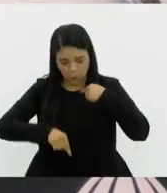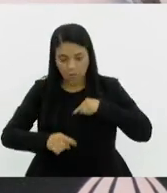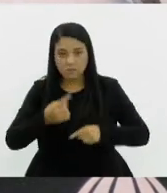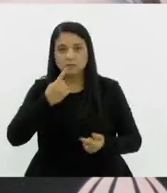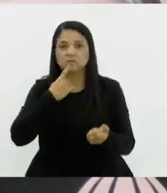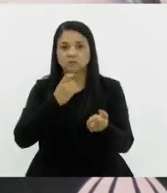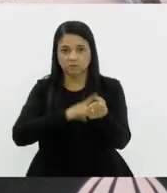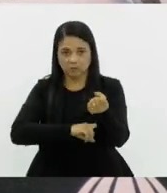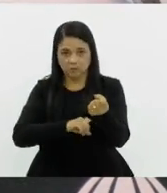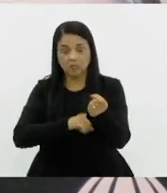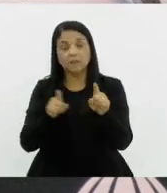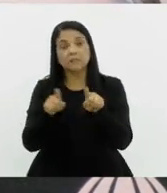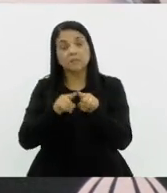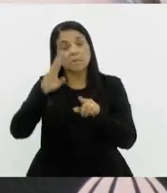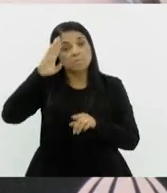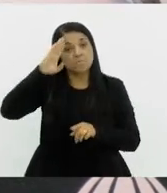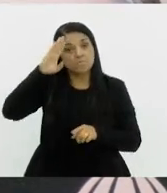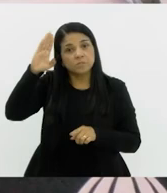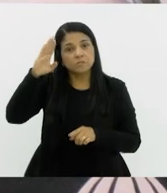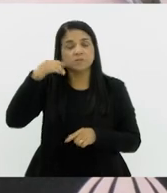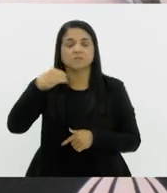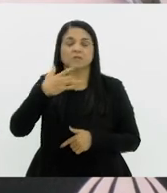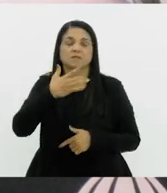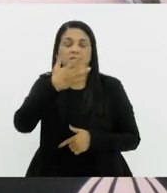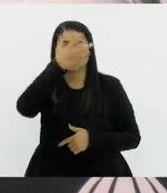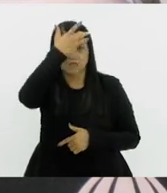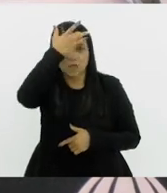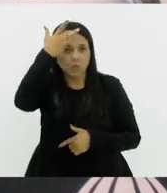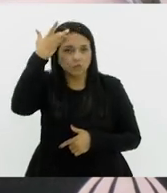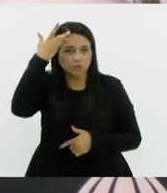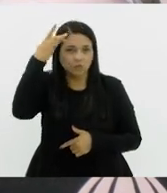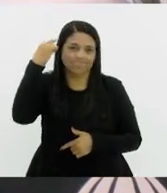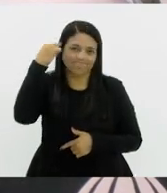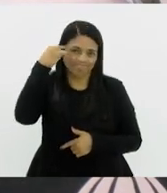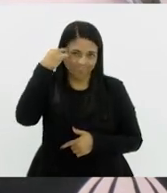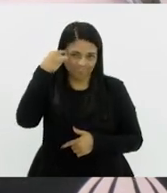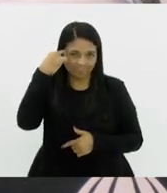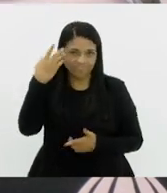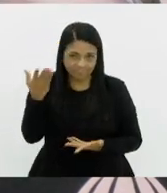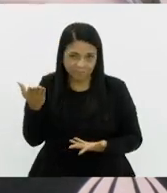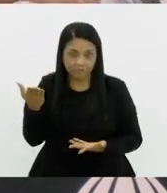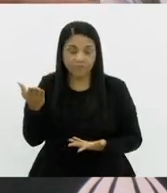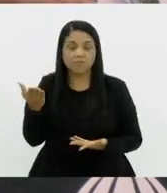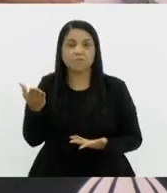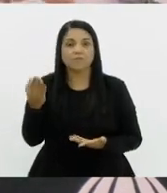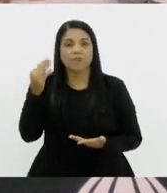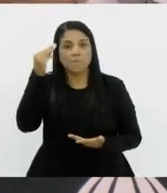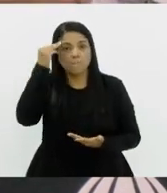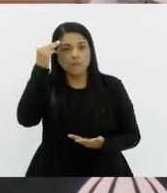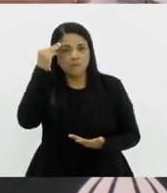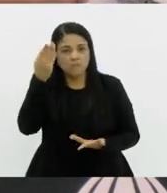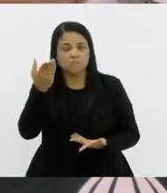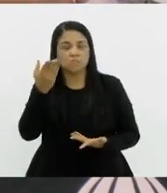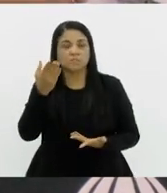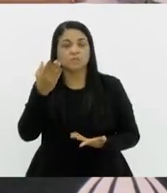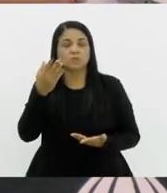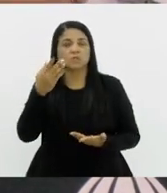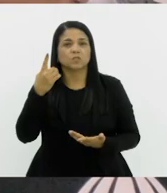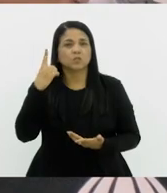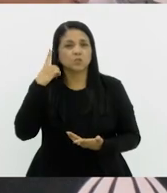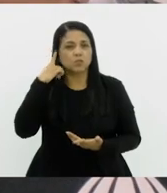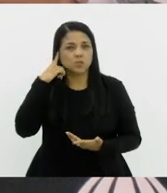e, principalmente, na saúde mental. Então, na verdade, aí o ruído aeronáutico ele tem